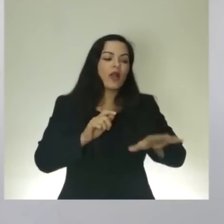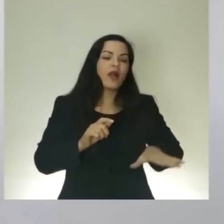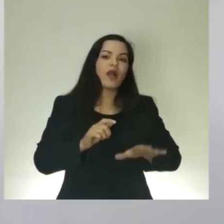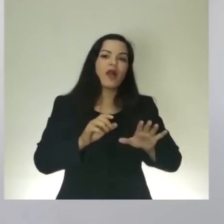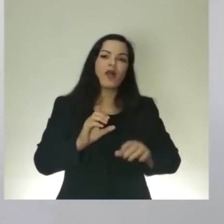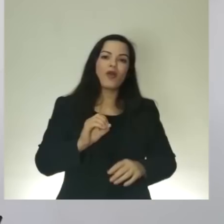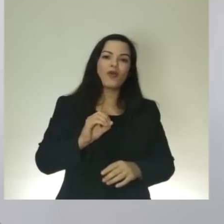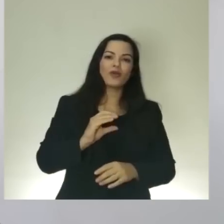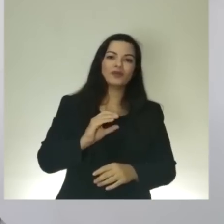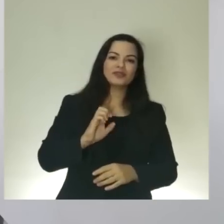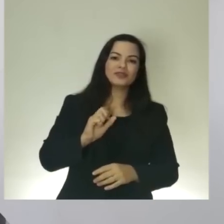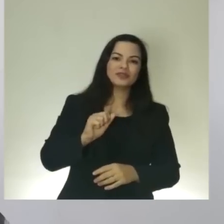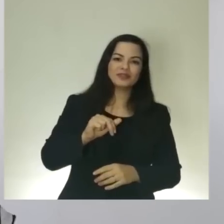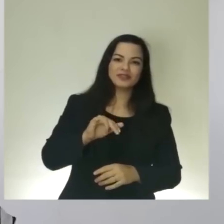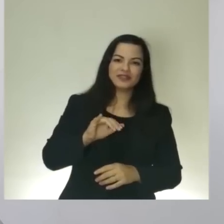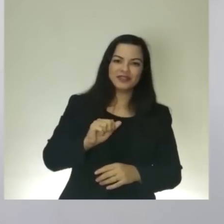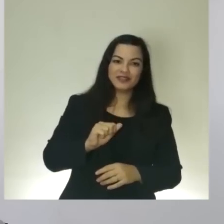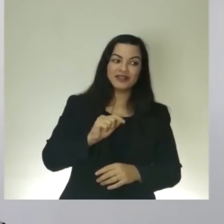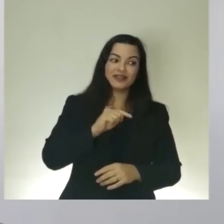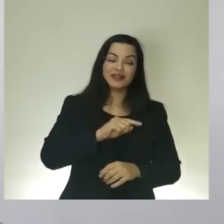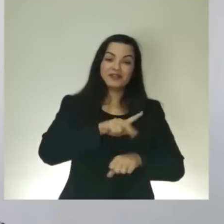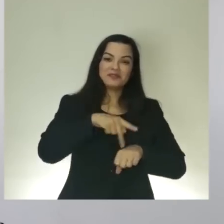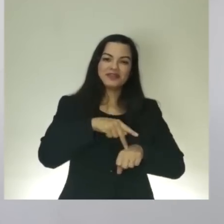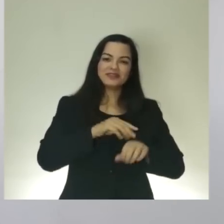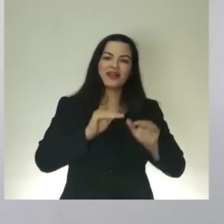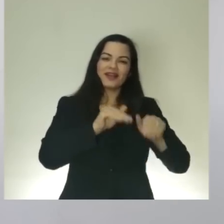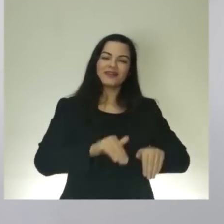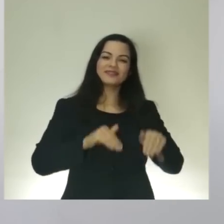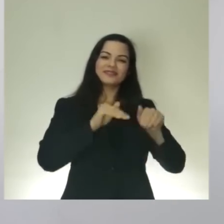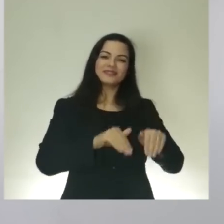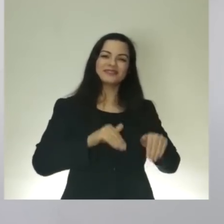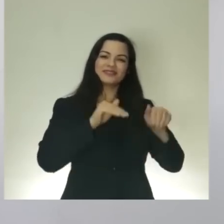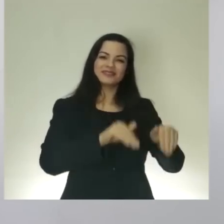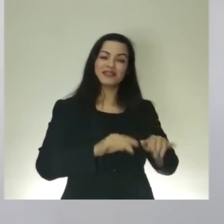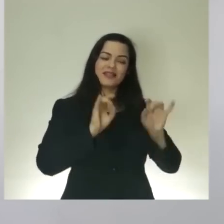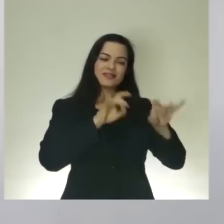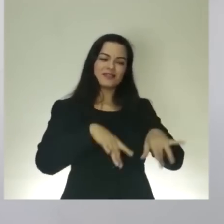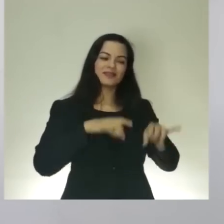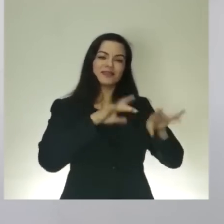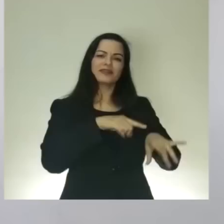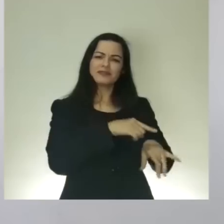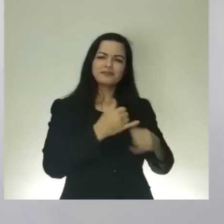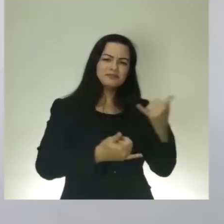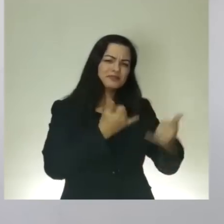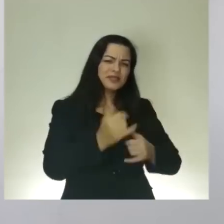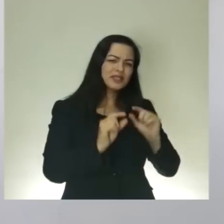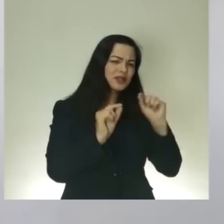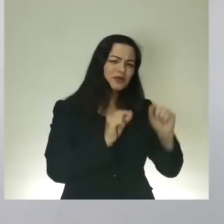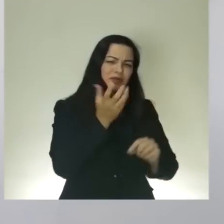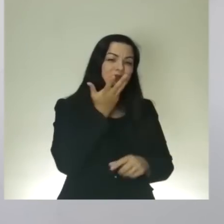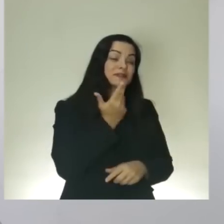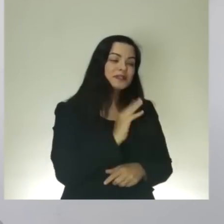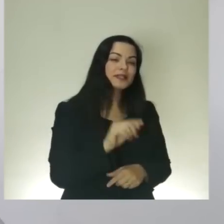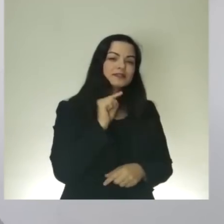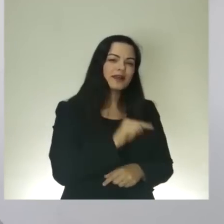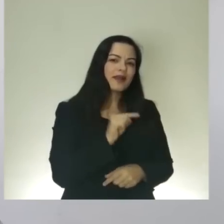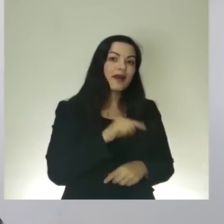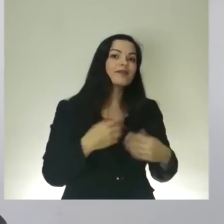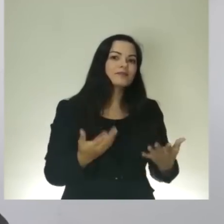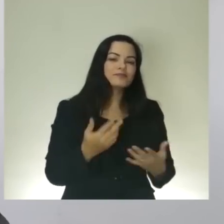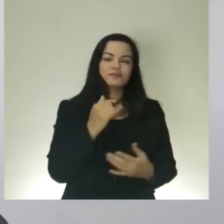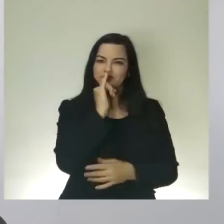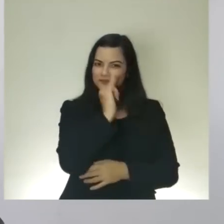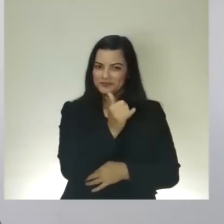Austrália. Sabe do que as crianças da Austrália gostam de brincar? Então eu vou te contar. Eles têm